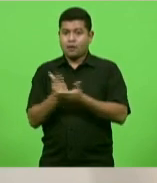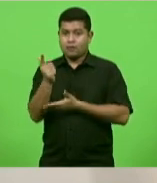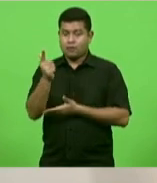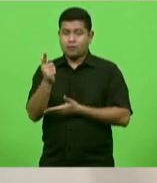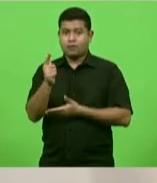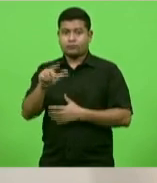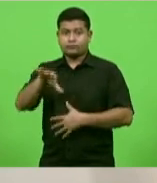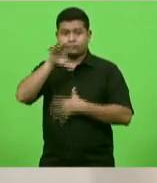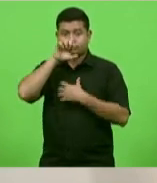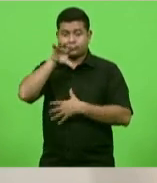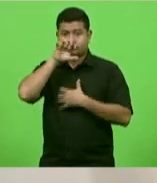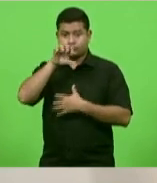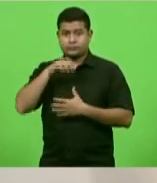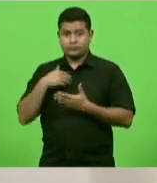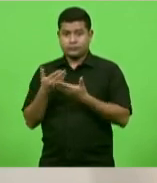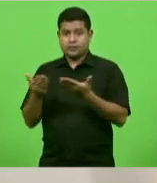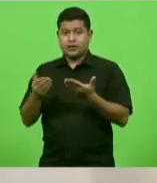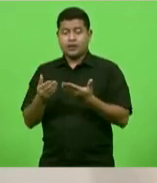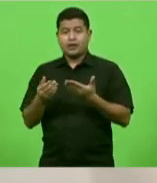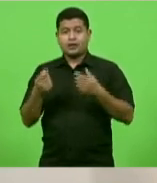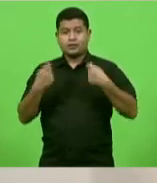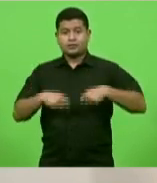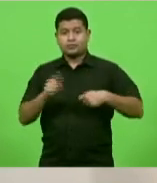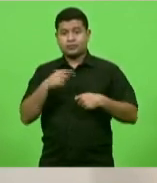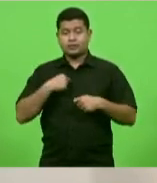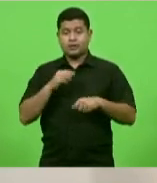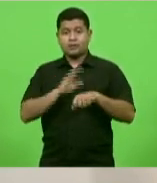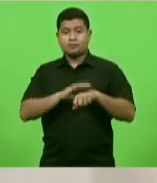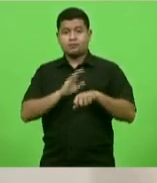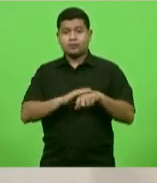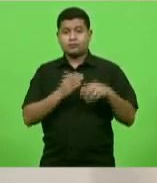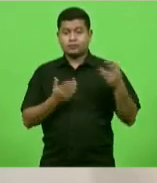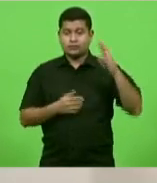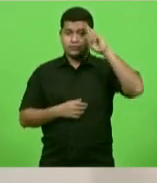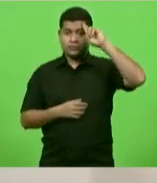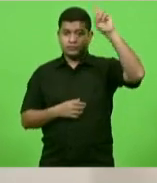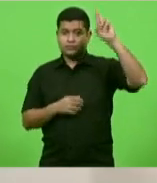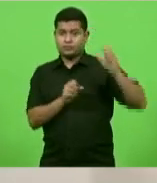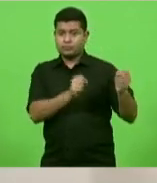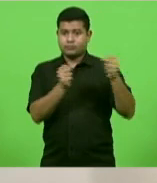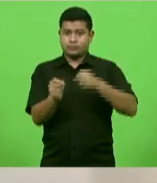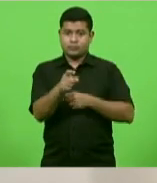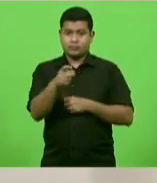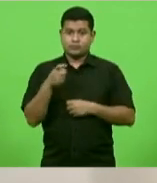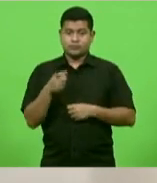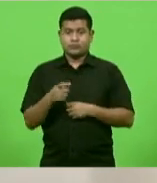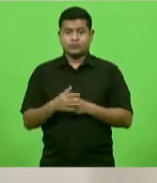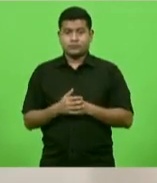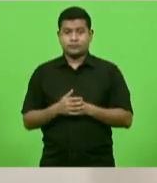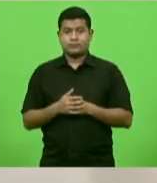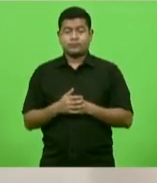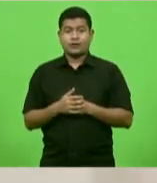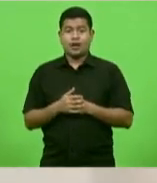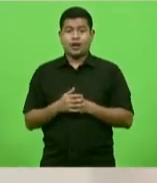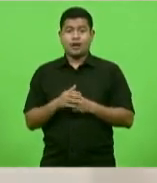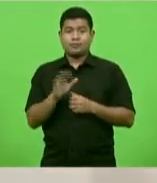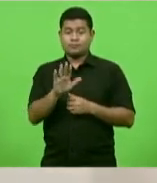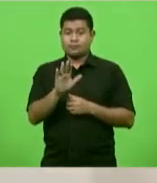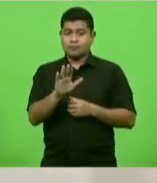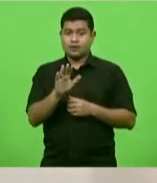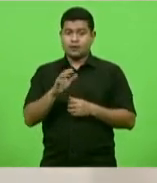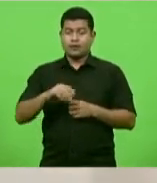sido concretizada sem a necessidade de autorização do chefe do Executivo. Neste ponto,